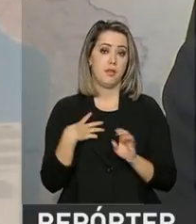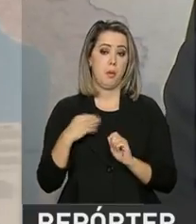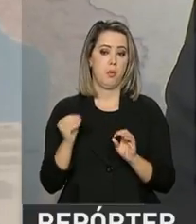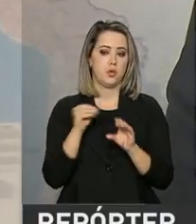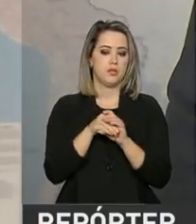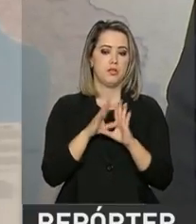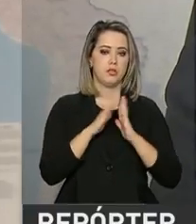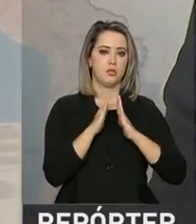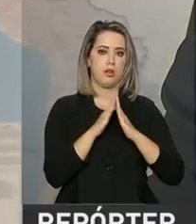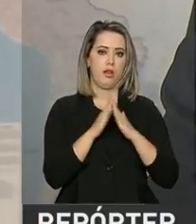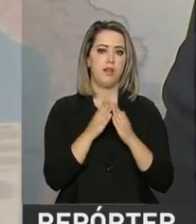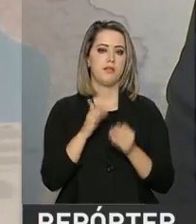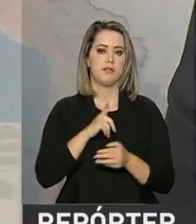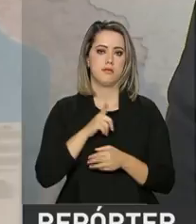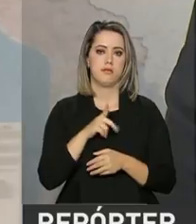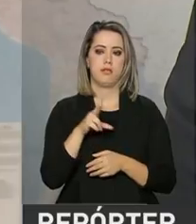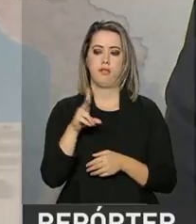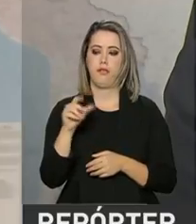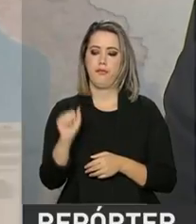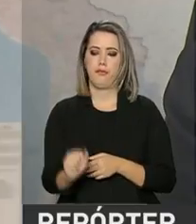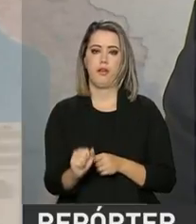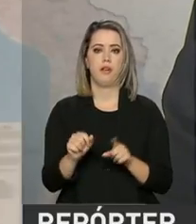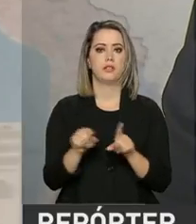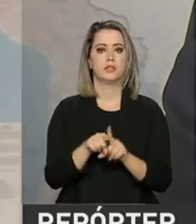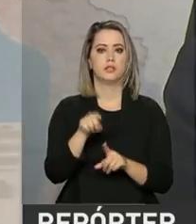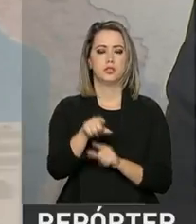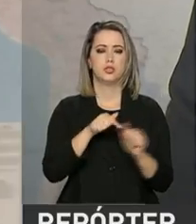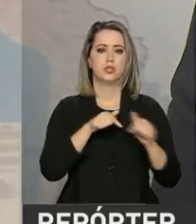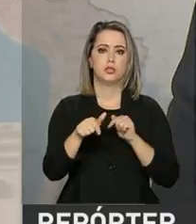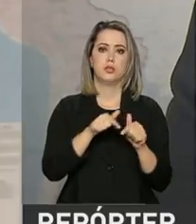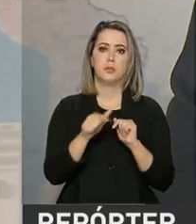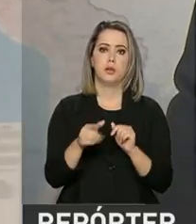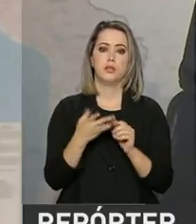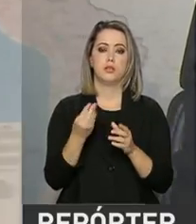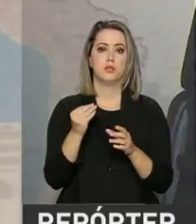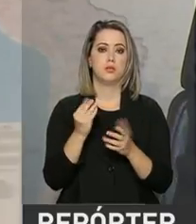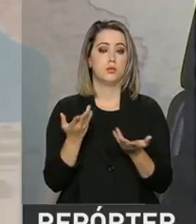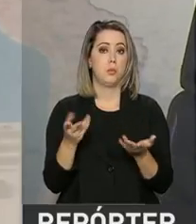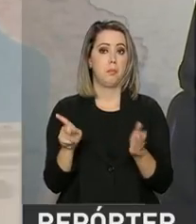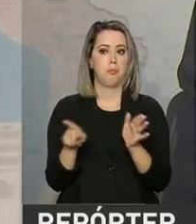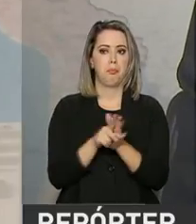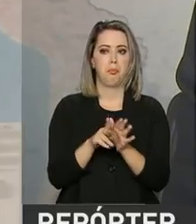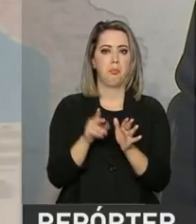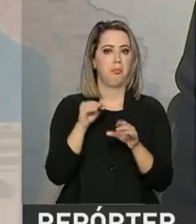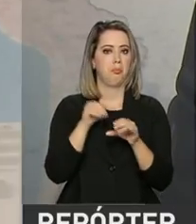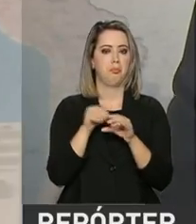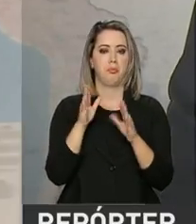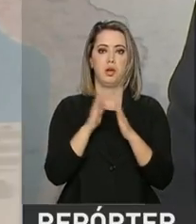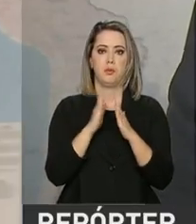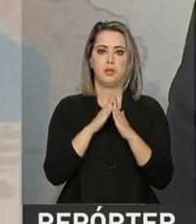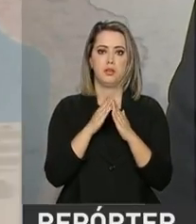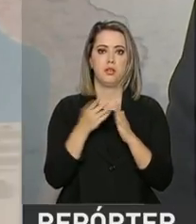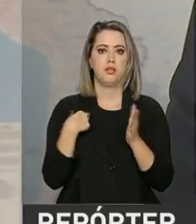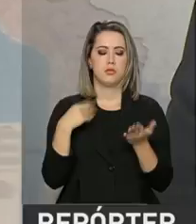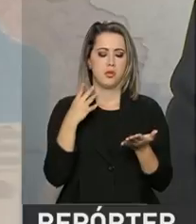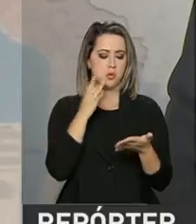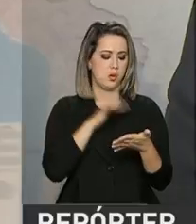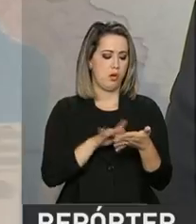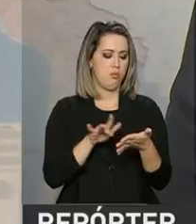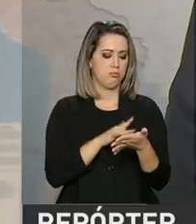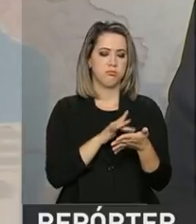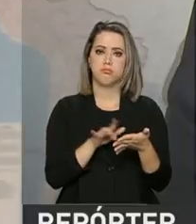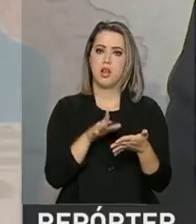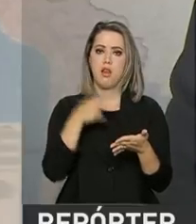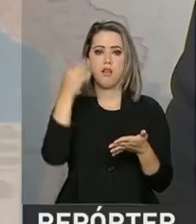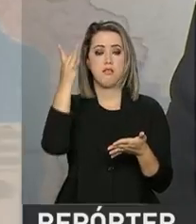e se existe ou não essa vaga de de trabalho para ele da sua casa com seu aplicativo que está no